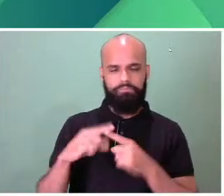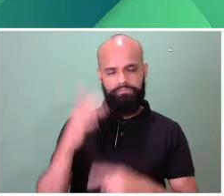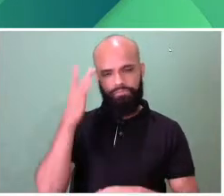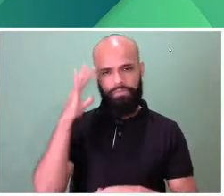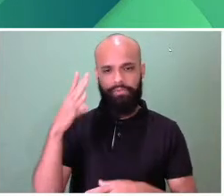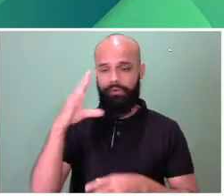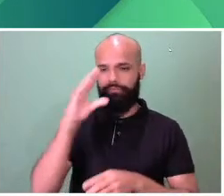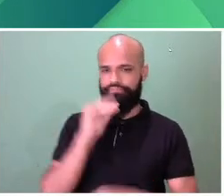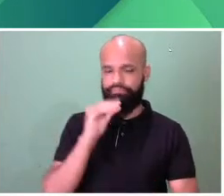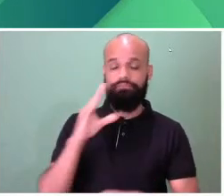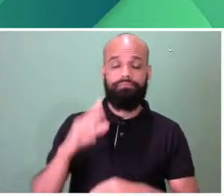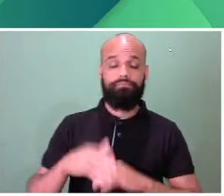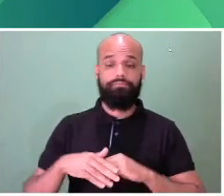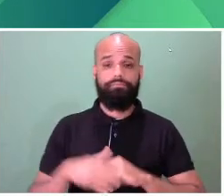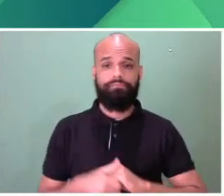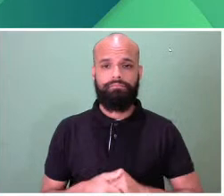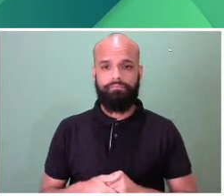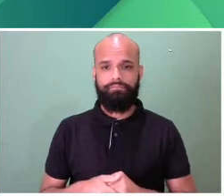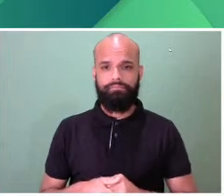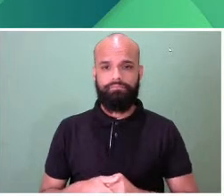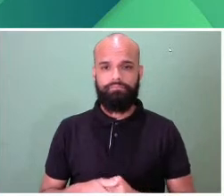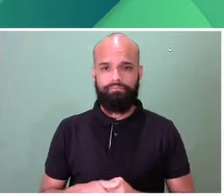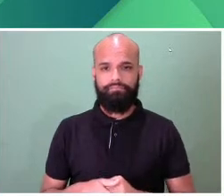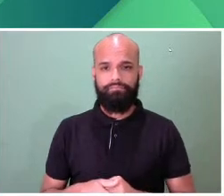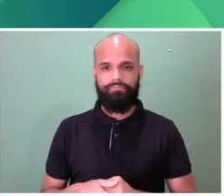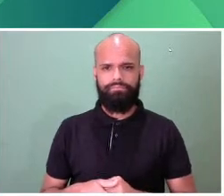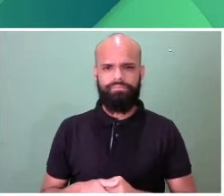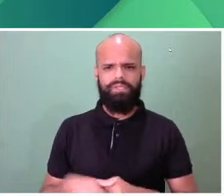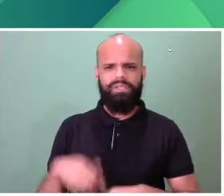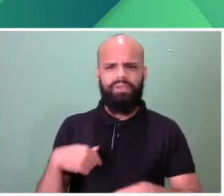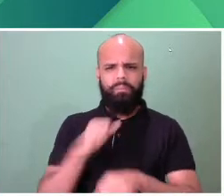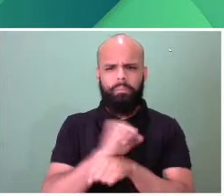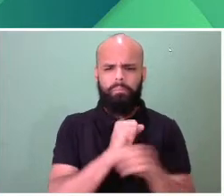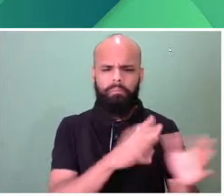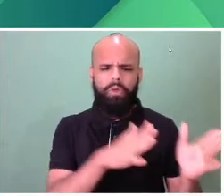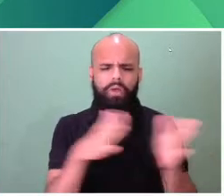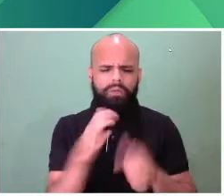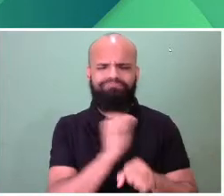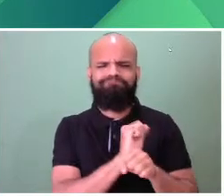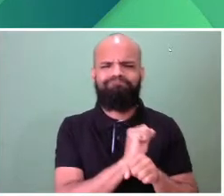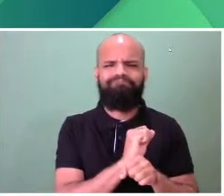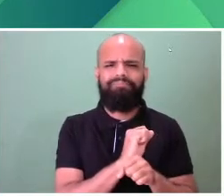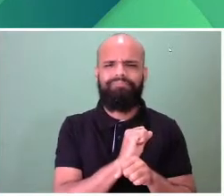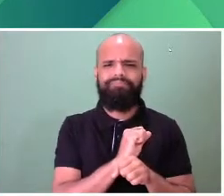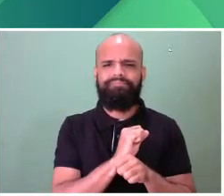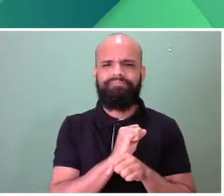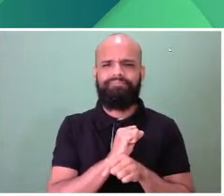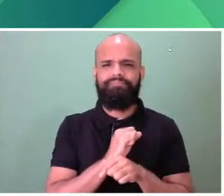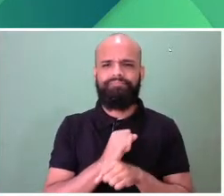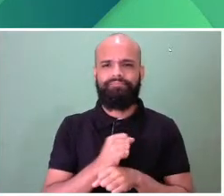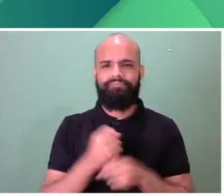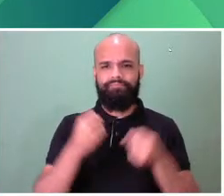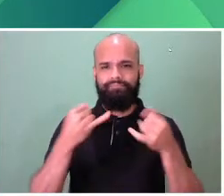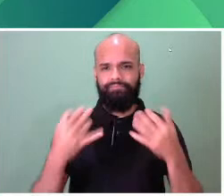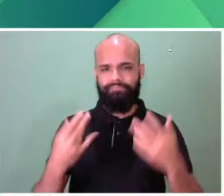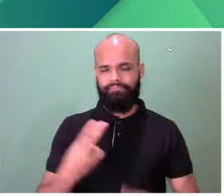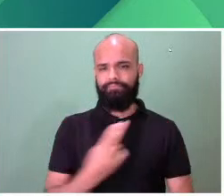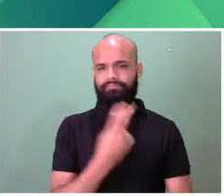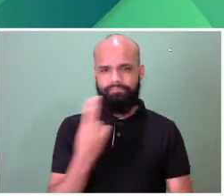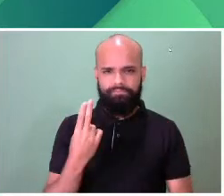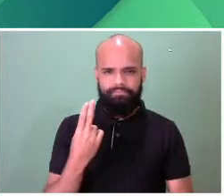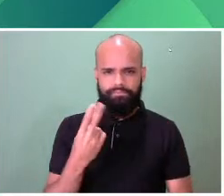novamente. Onde eu parei? Na minha audiodescrição? Eu já cheguei a me